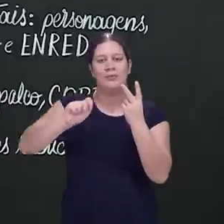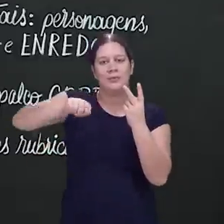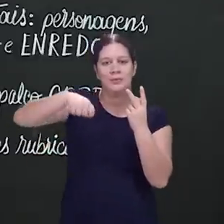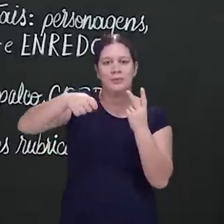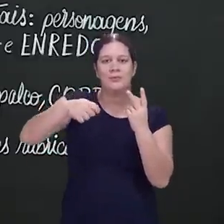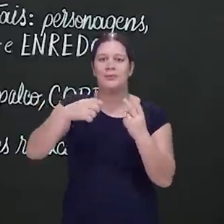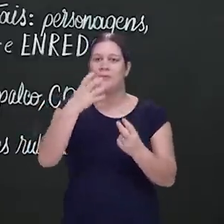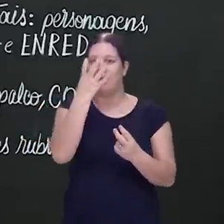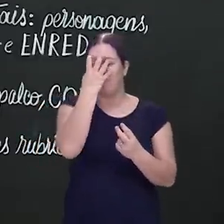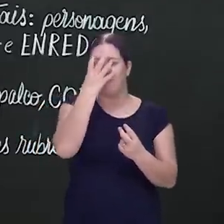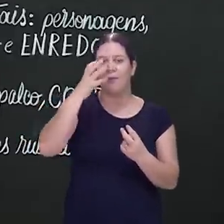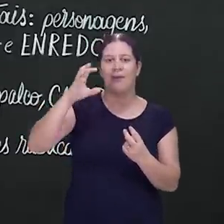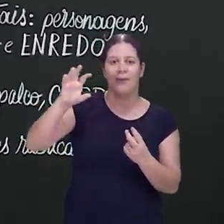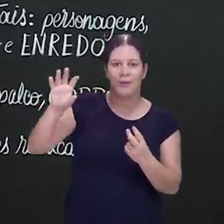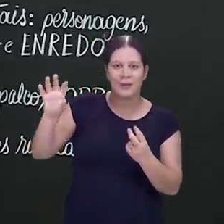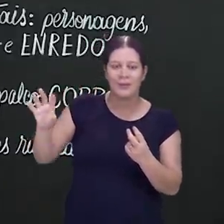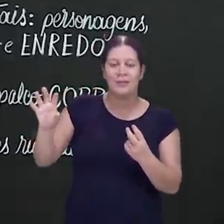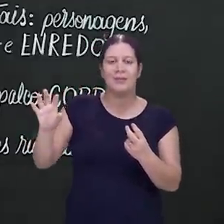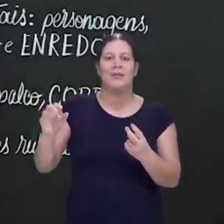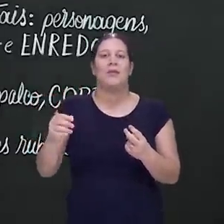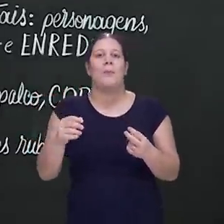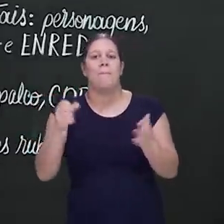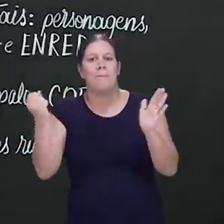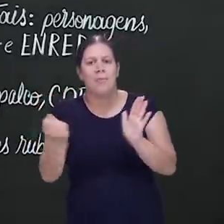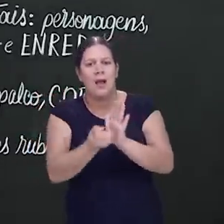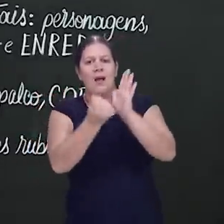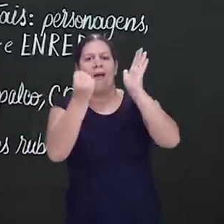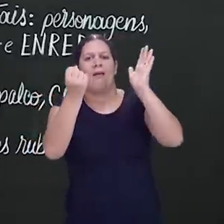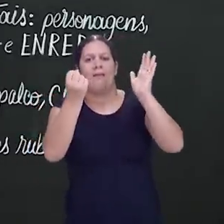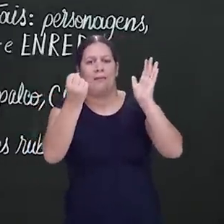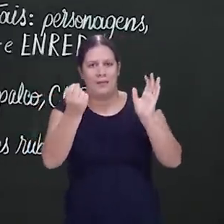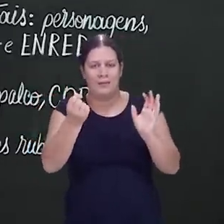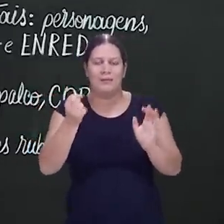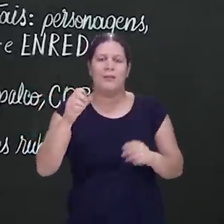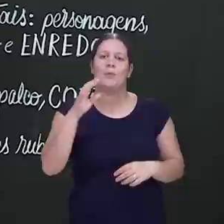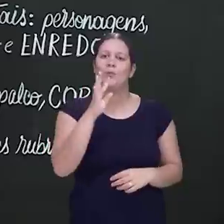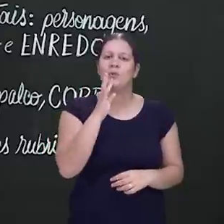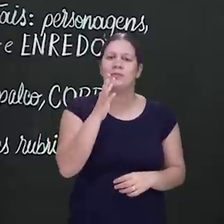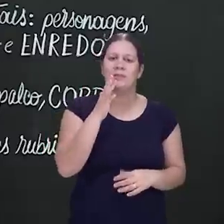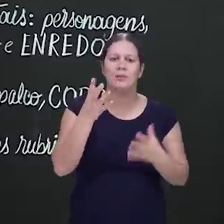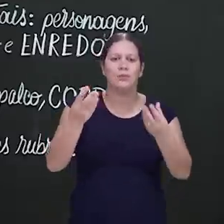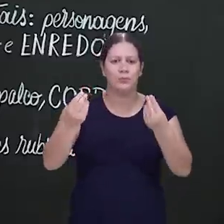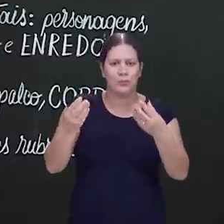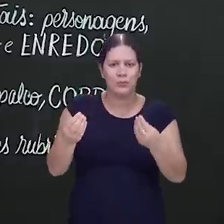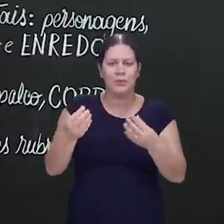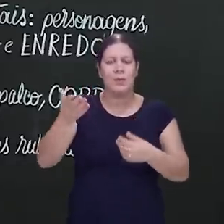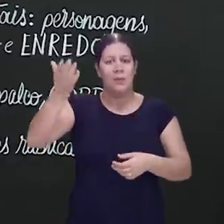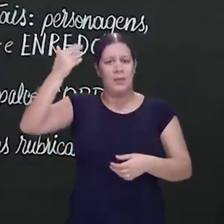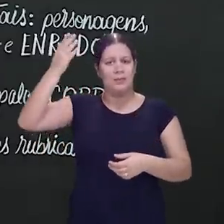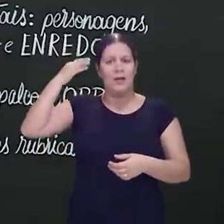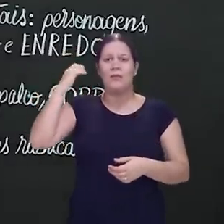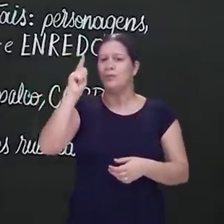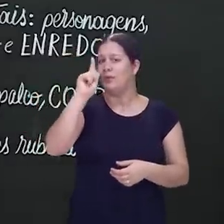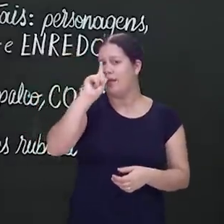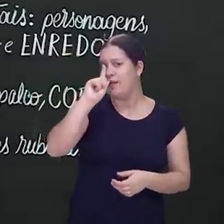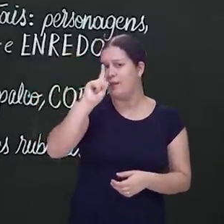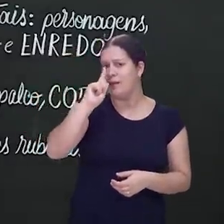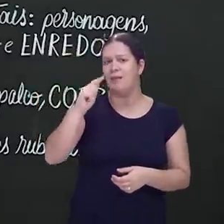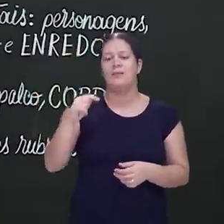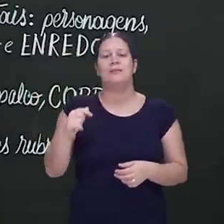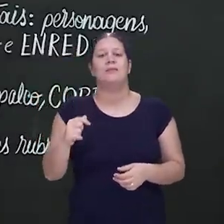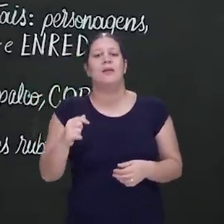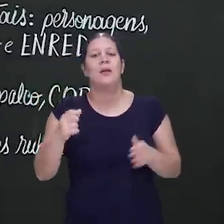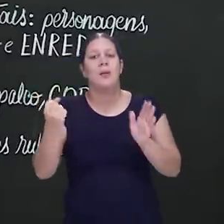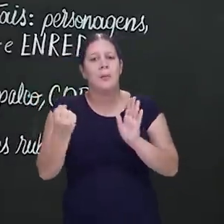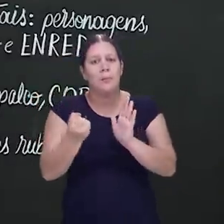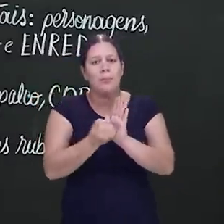da tragédia e da comédia, que são consideradas as marcas universais, os símbolos universais do teatro, que nasce lá na Grécia e até hoje permanece